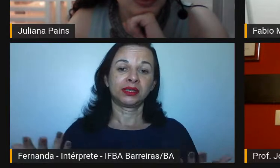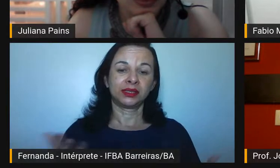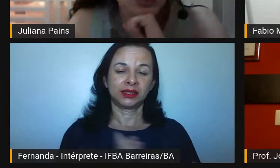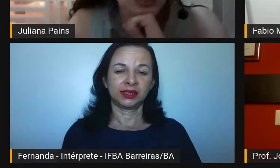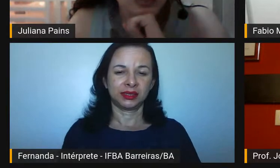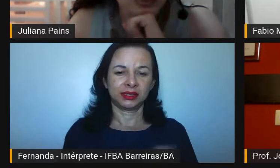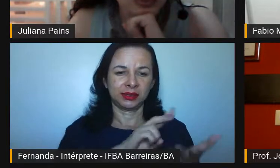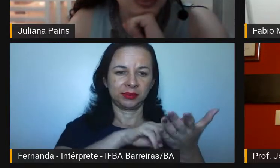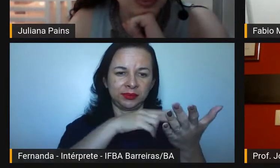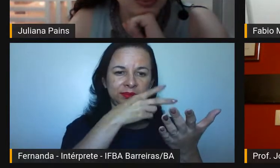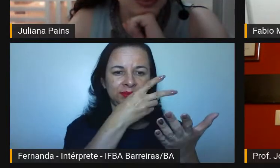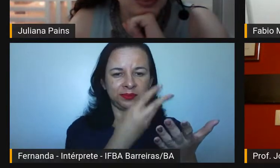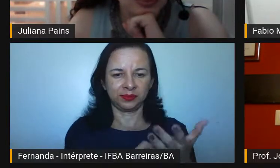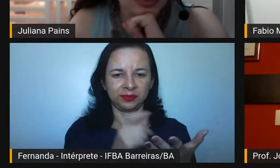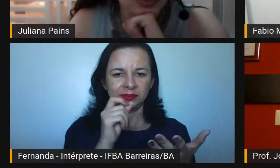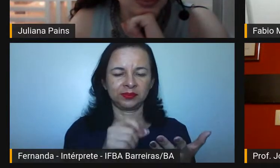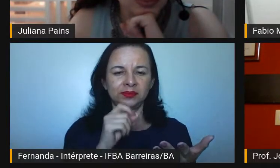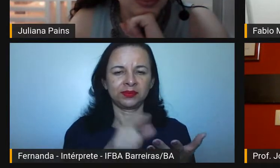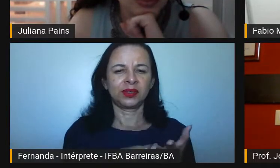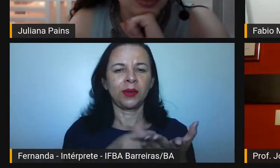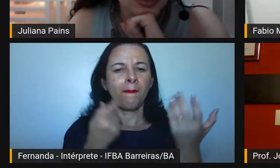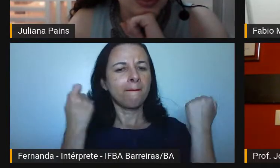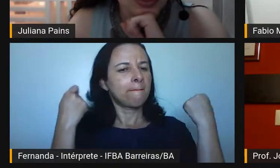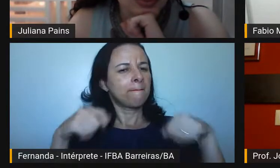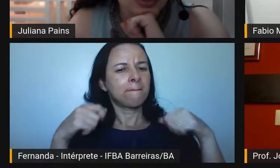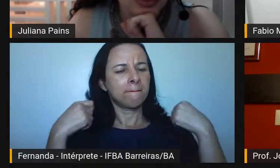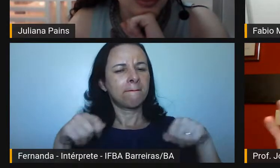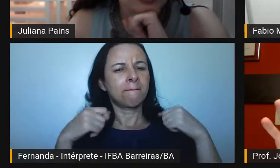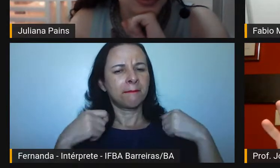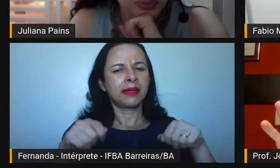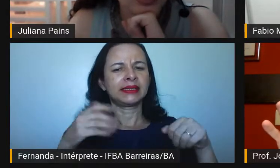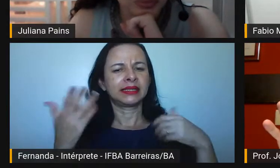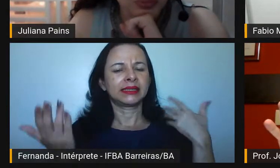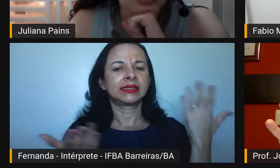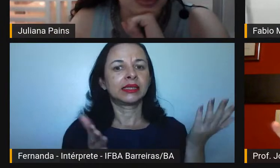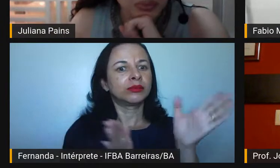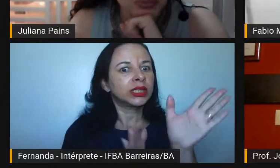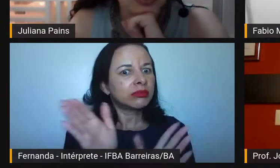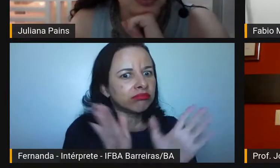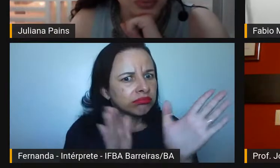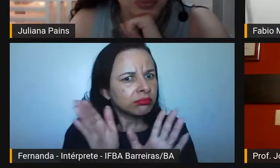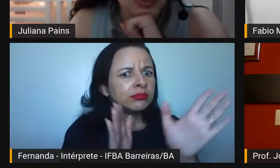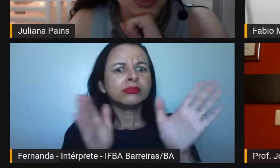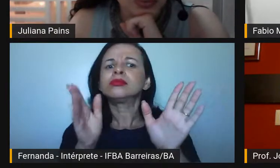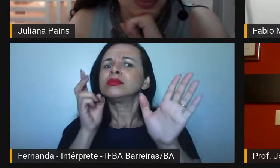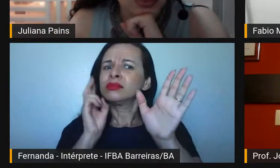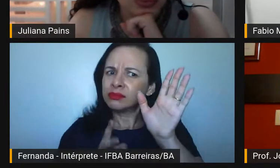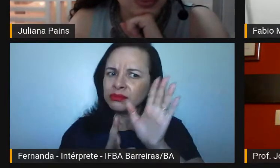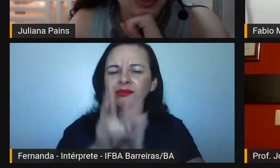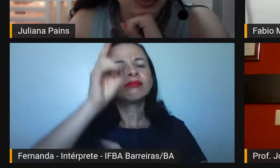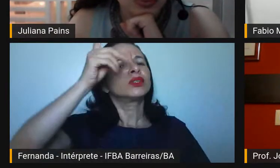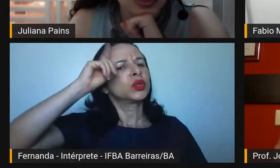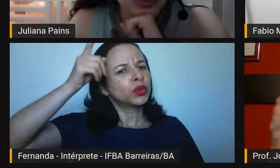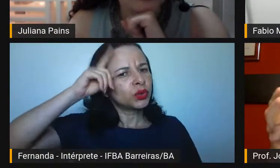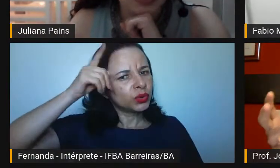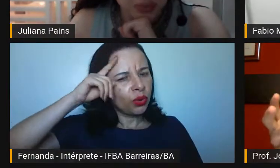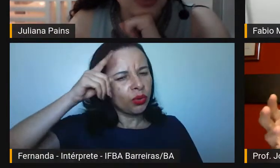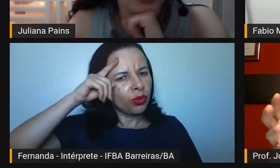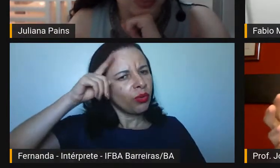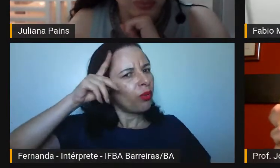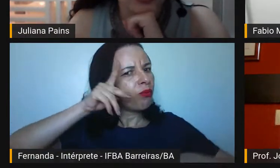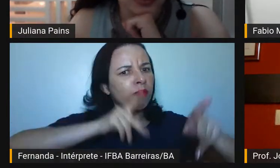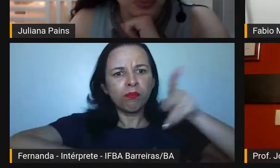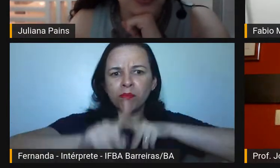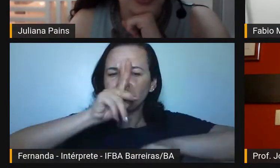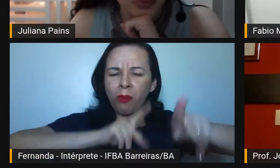traduzido é uma precisamos banalizar a sensibilidade e aí o perfil falso em popularizar